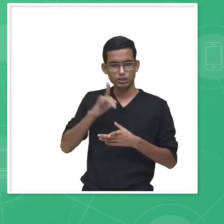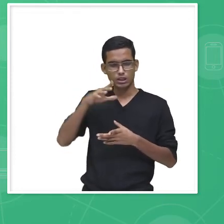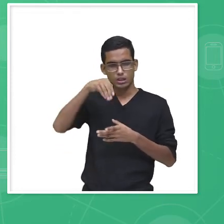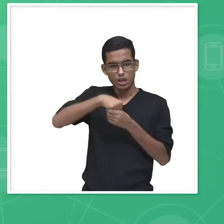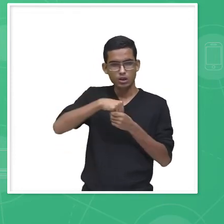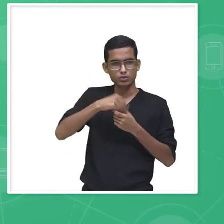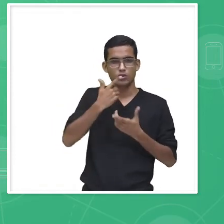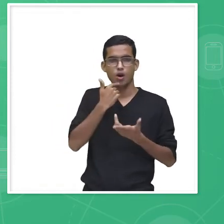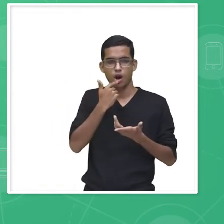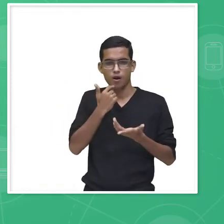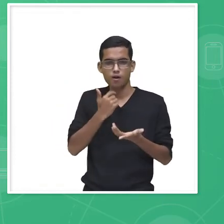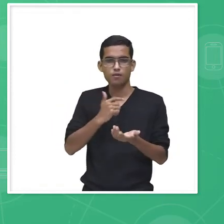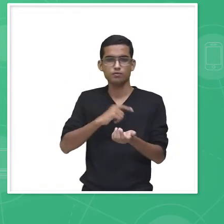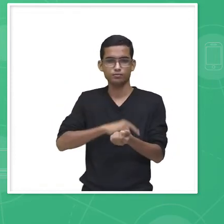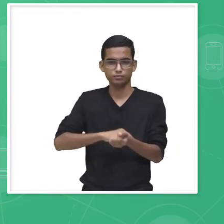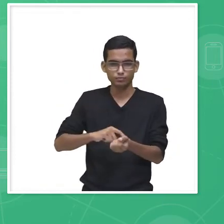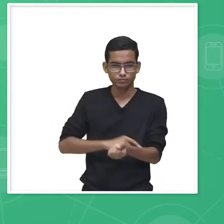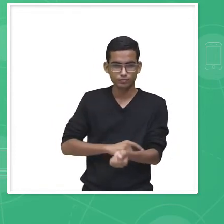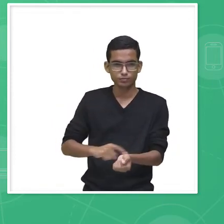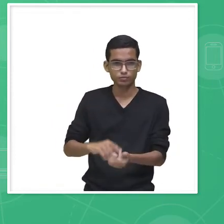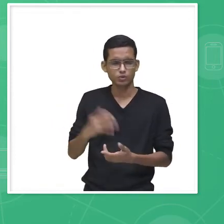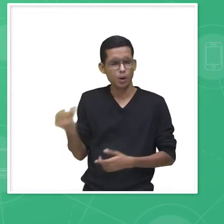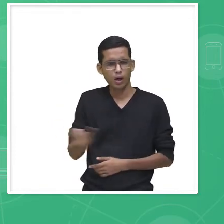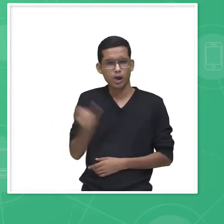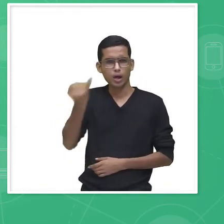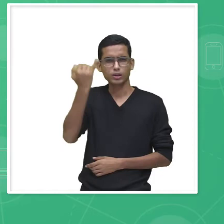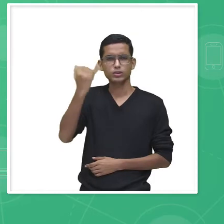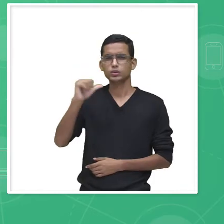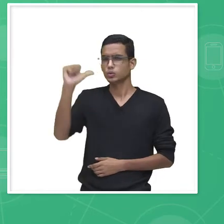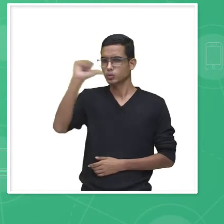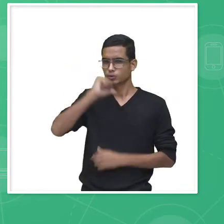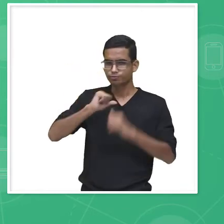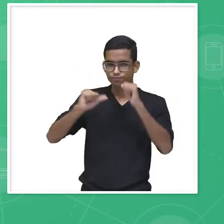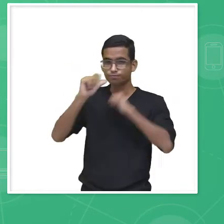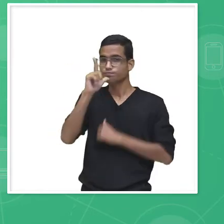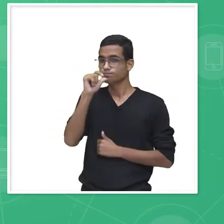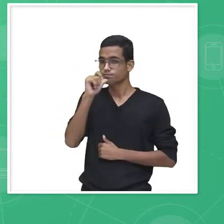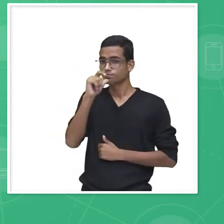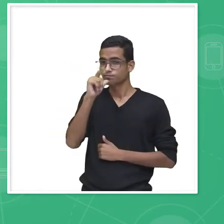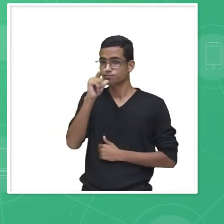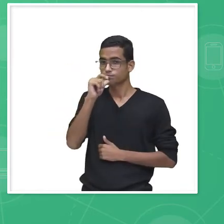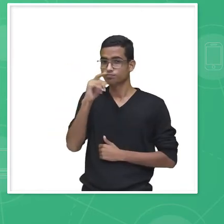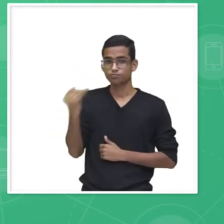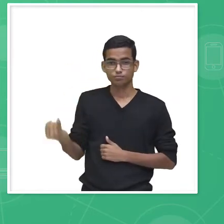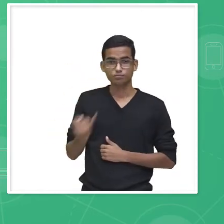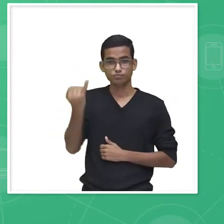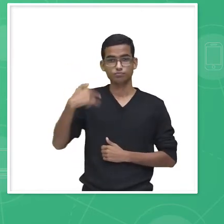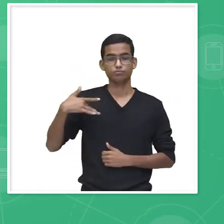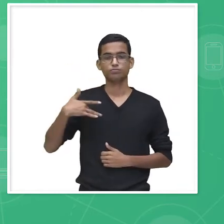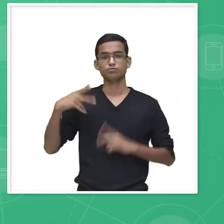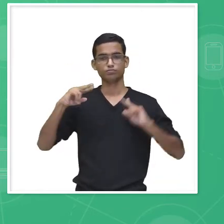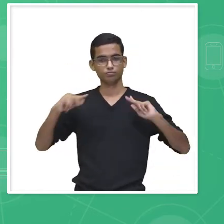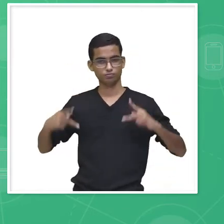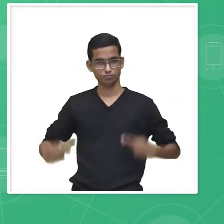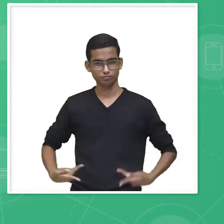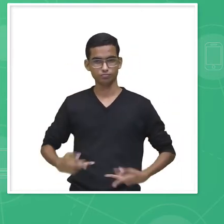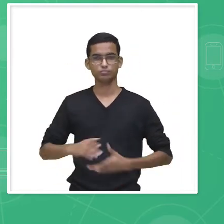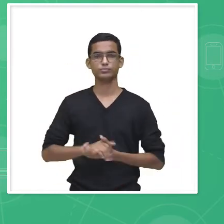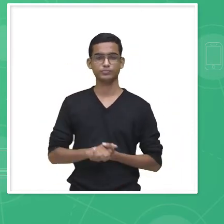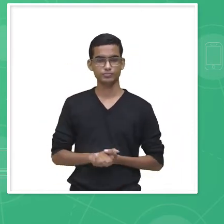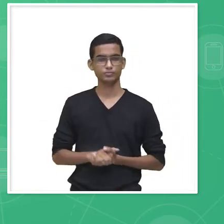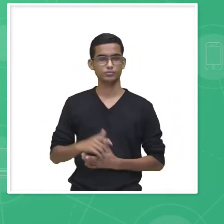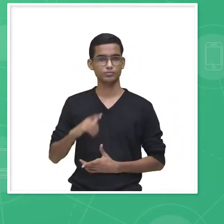muito bem tá a gente vai ver a importância de beber água água é muito importante para o nosso corpo Então a gente tem que beber aí de 2 a